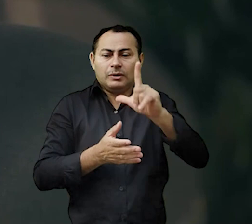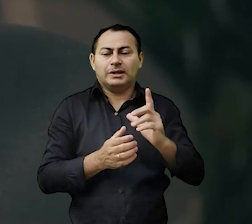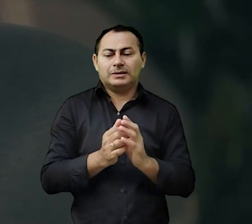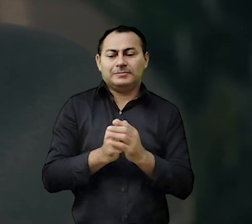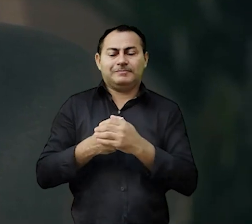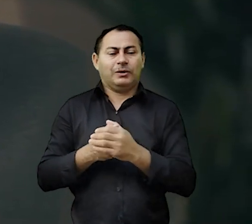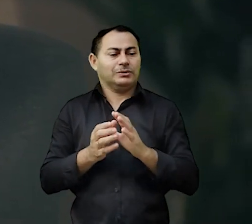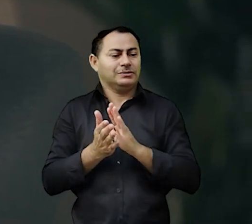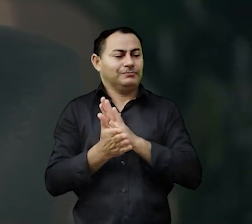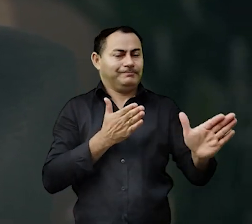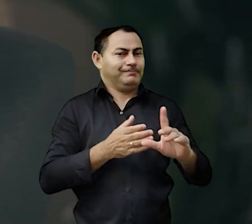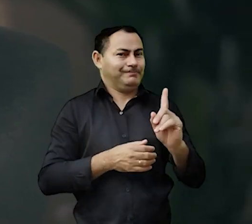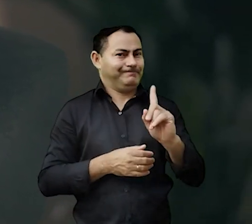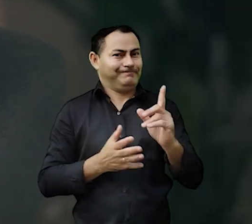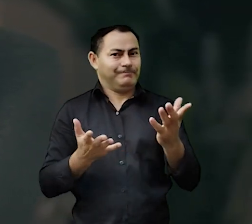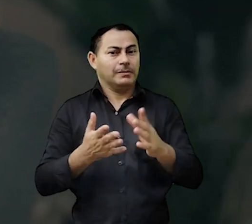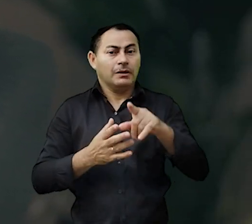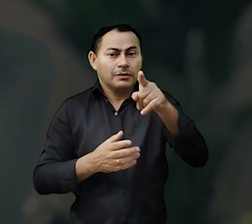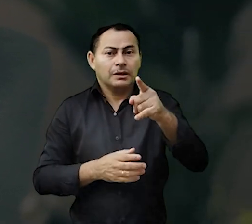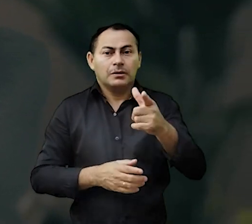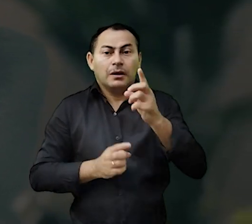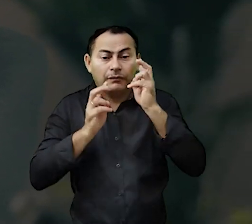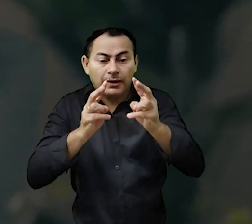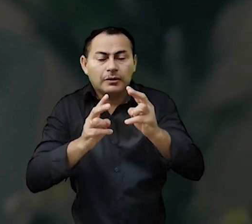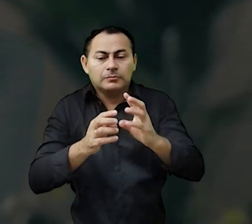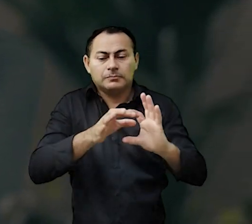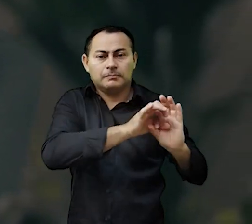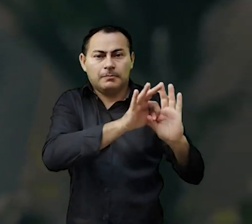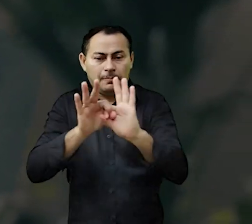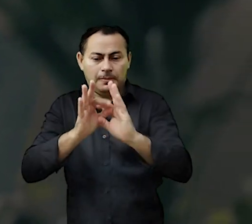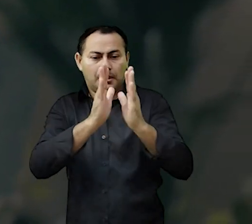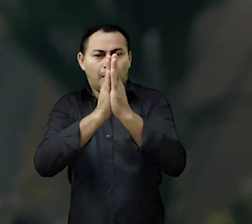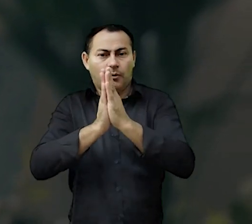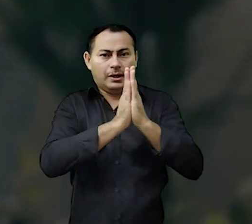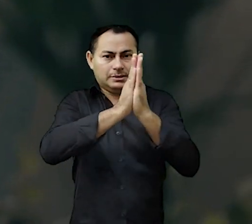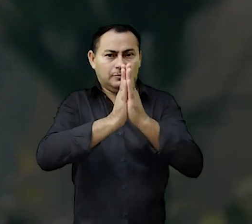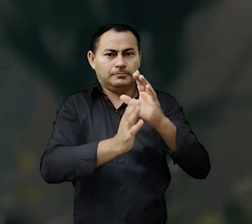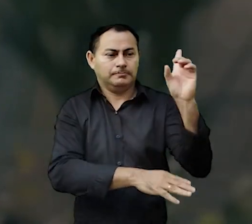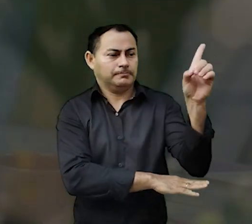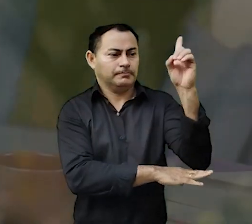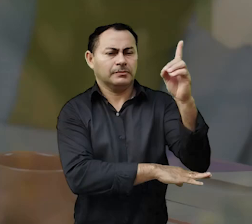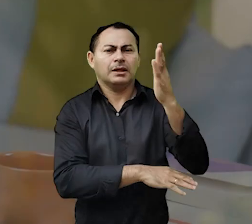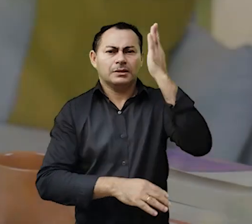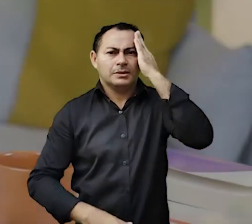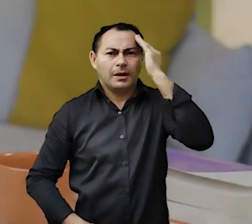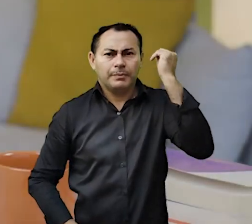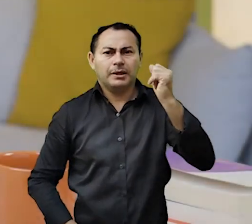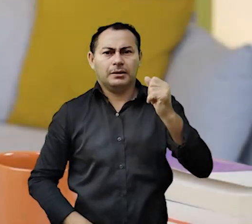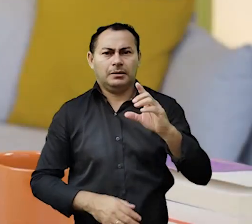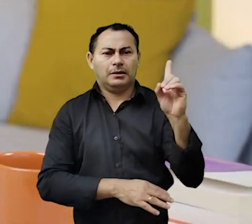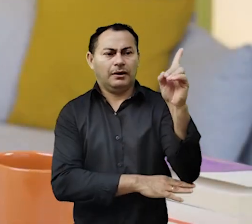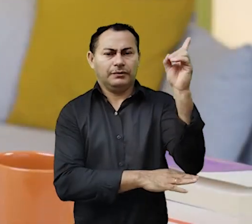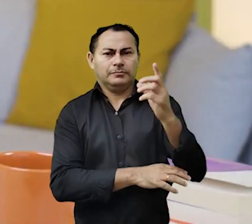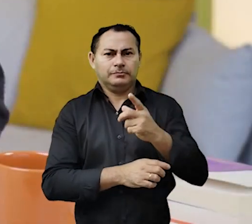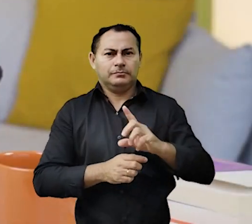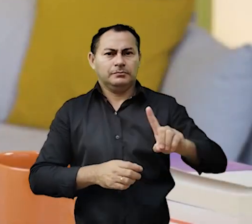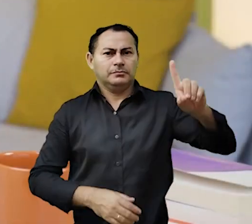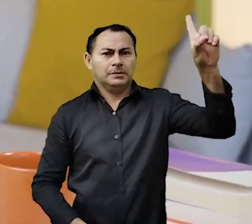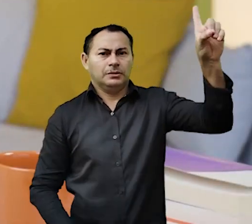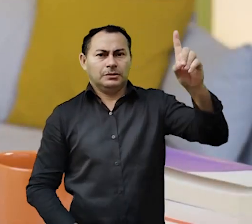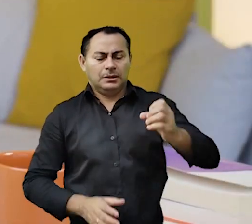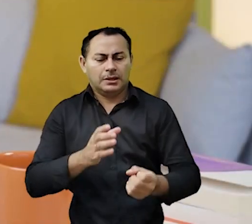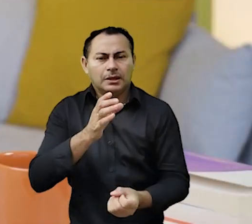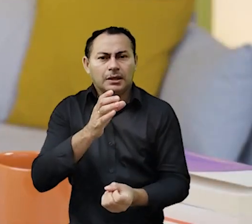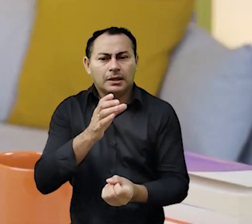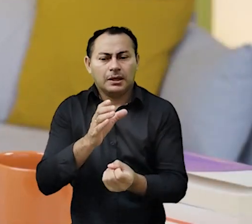consegue escapar. Quando você considerar o contexto da oração de Davi, vai descobrir que ele está se dirigindo ao Deus